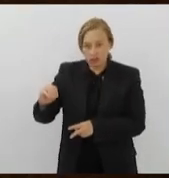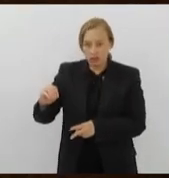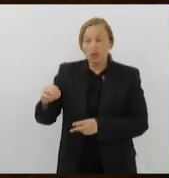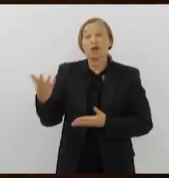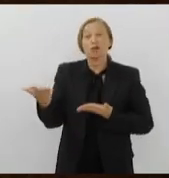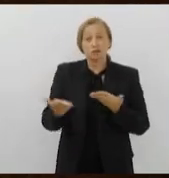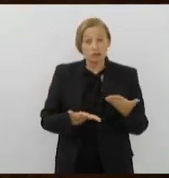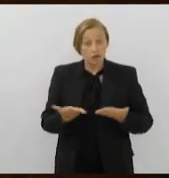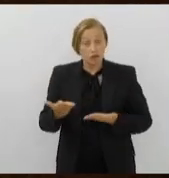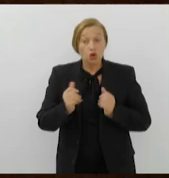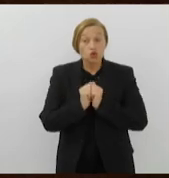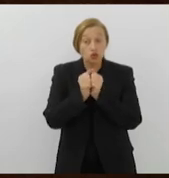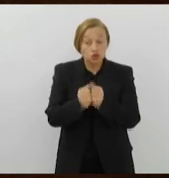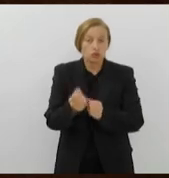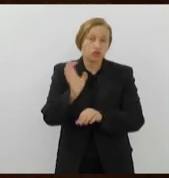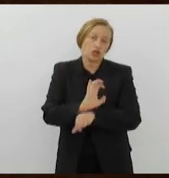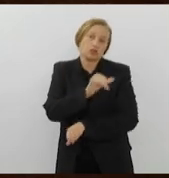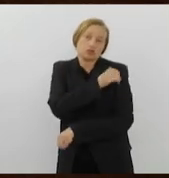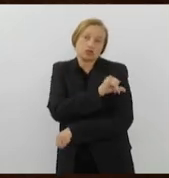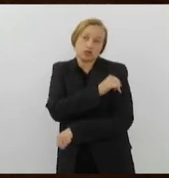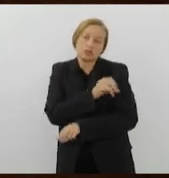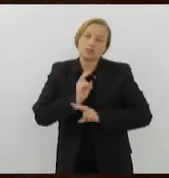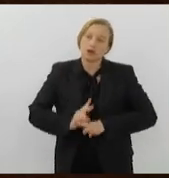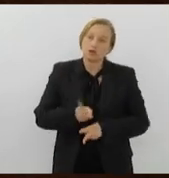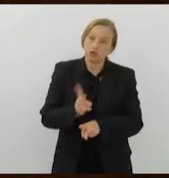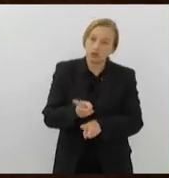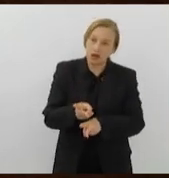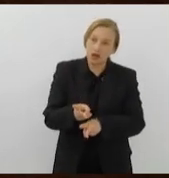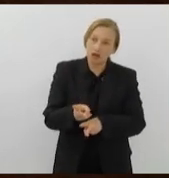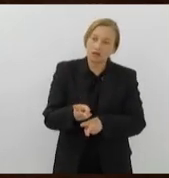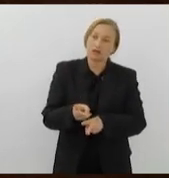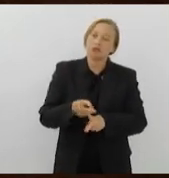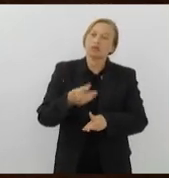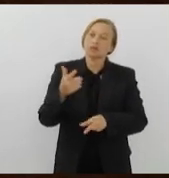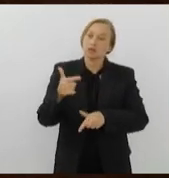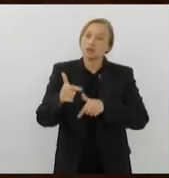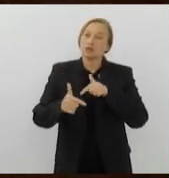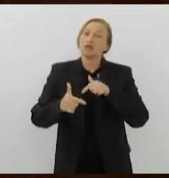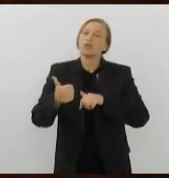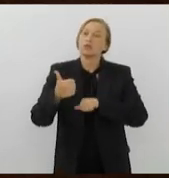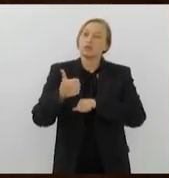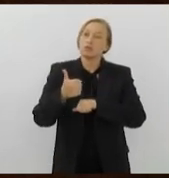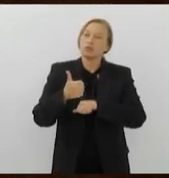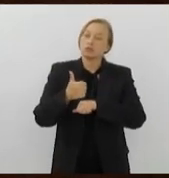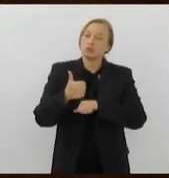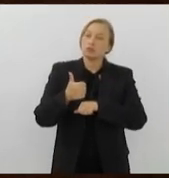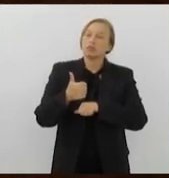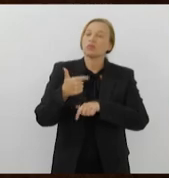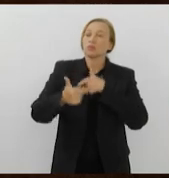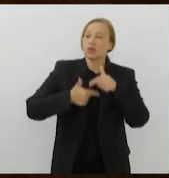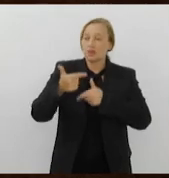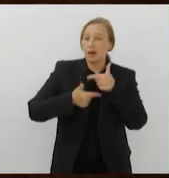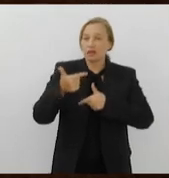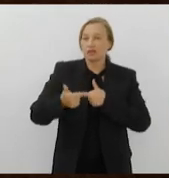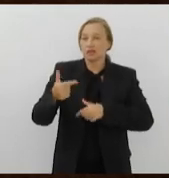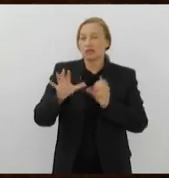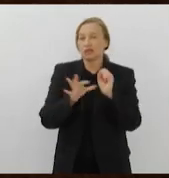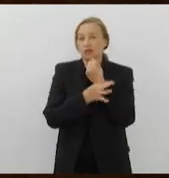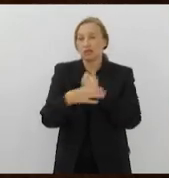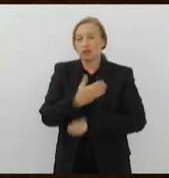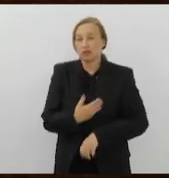servidores junto ao Estado do Rio de Janeiro para continuar desempenhando essa importante função na segurança pública. Sem isso, presidente, eu